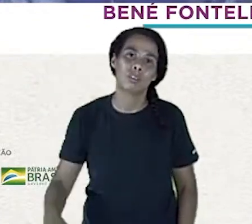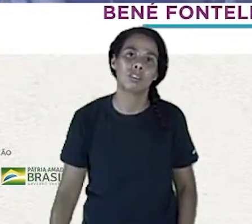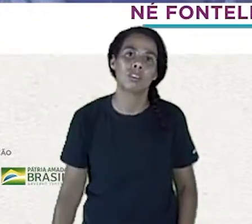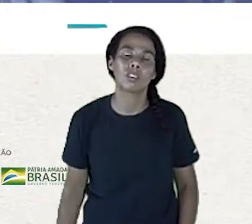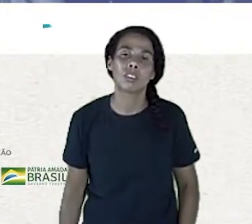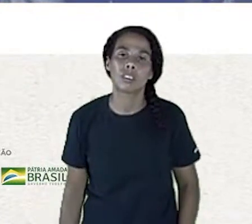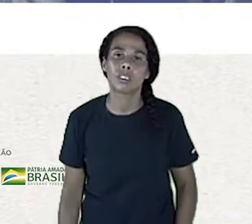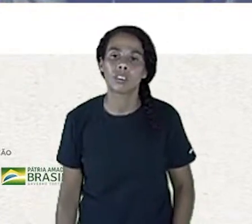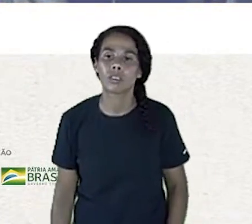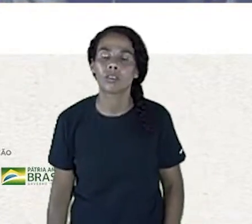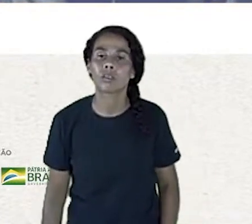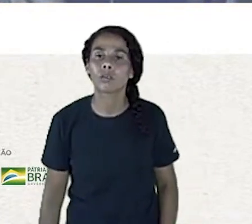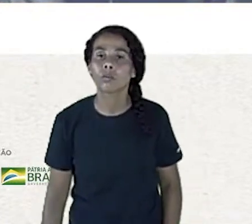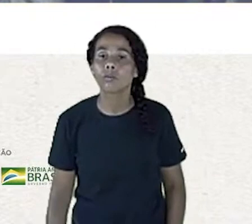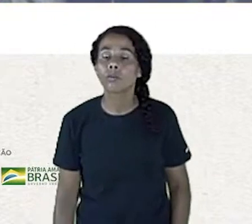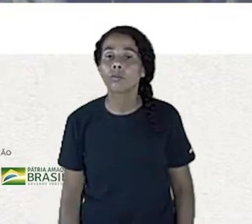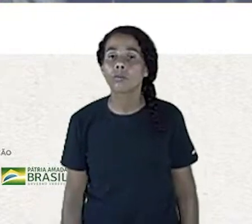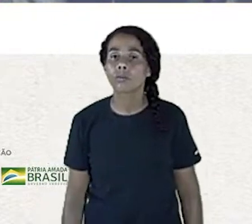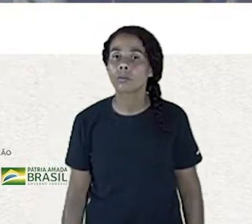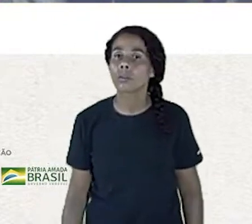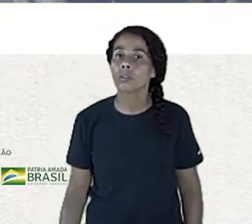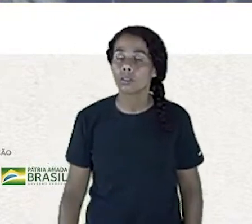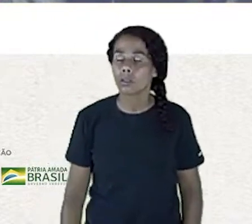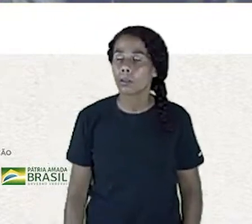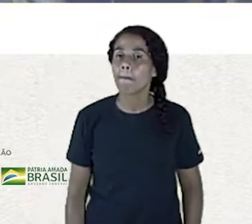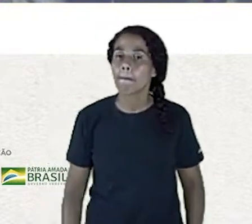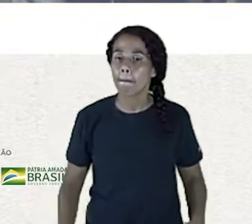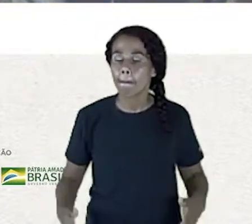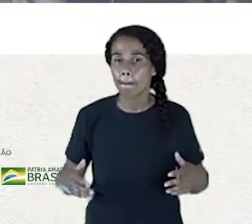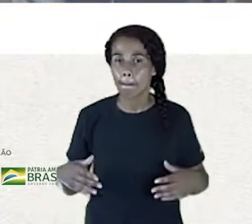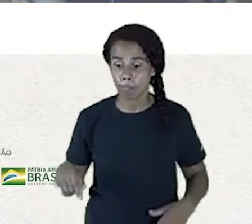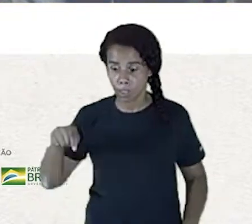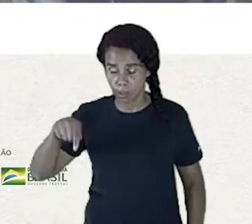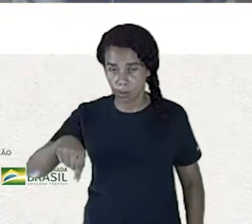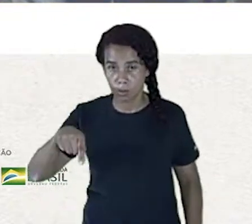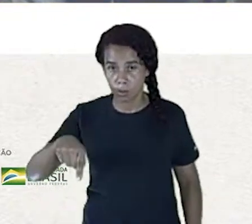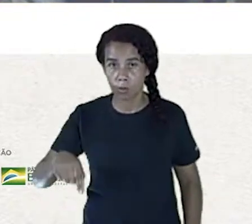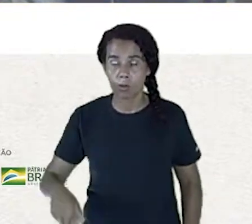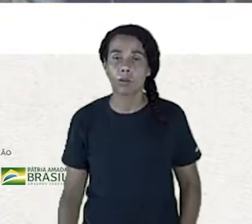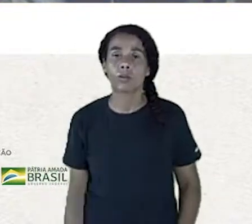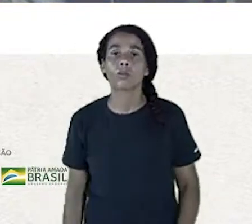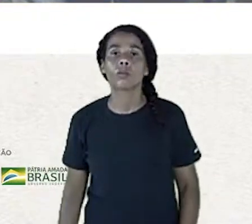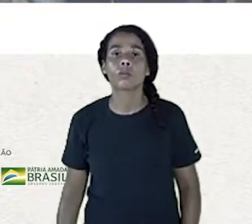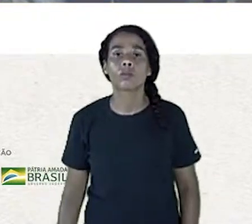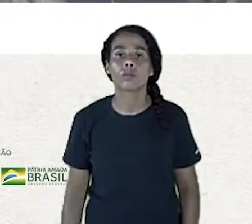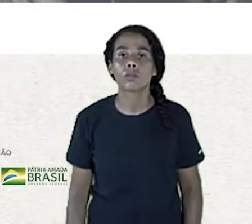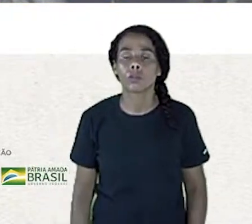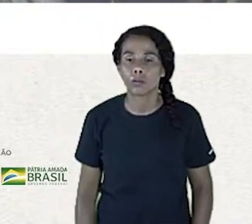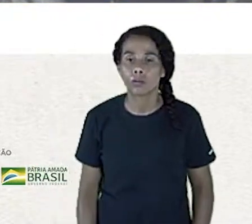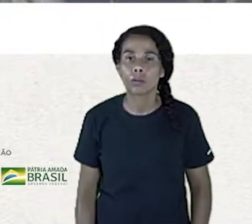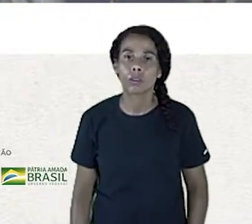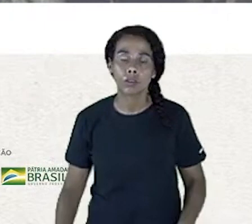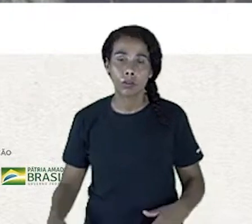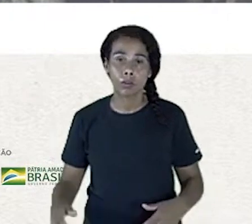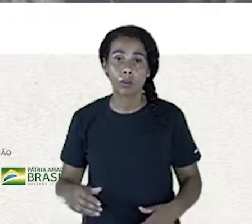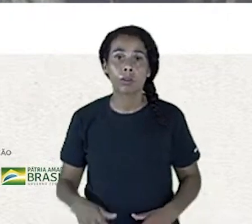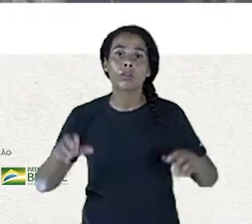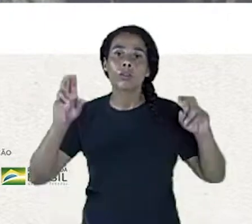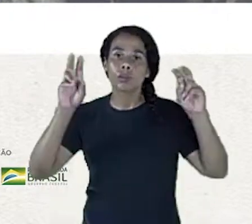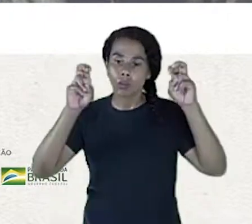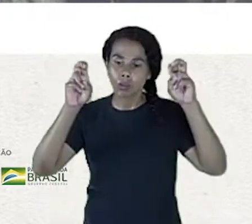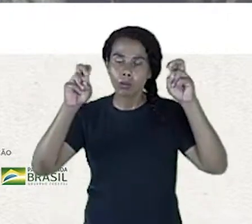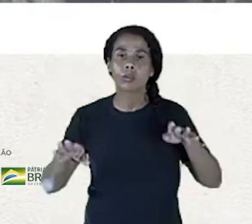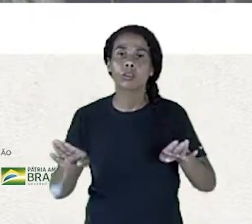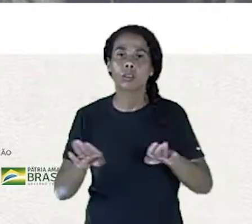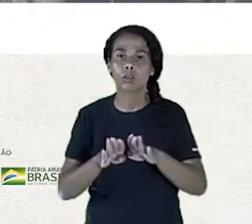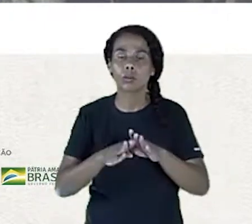gente vai falar, o Bené é um amigo querido de tantos anos, querido de tanta gente, né, Gil? Se